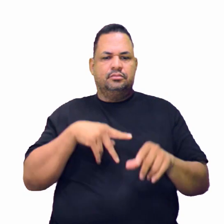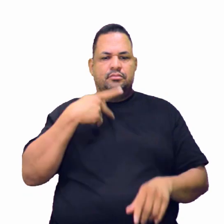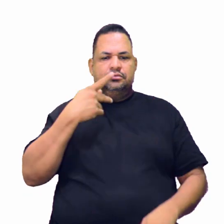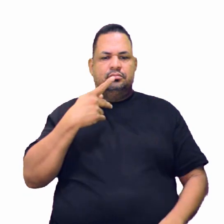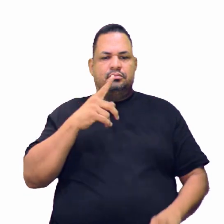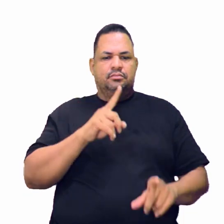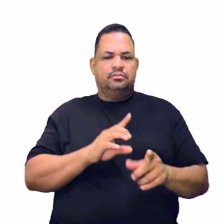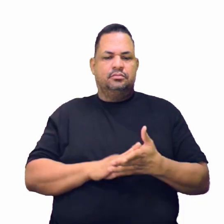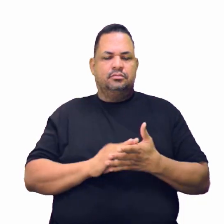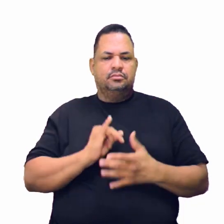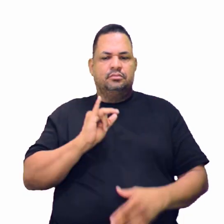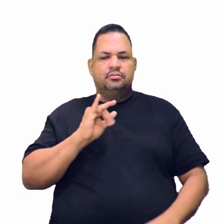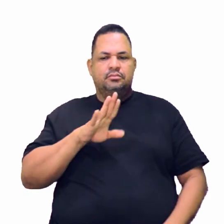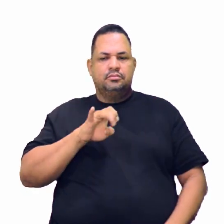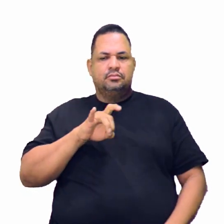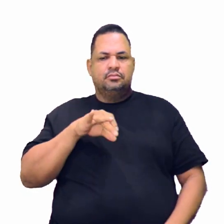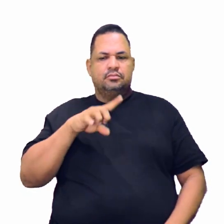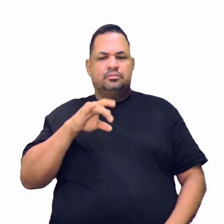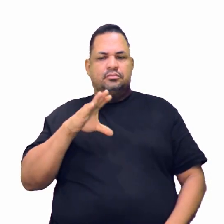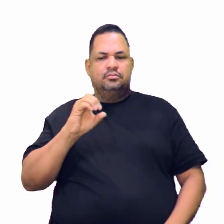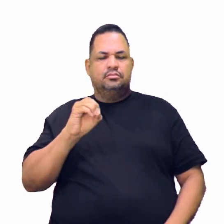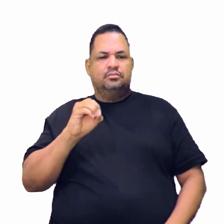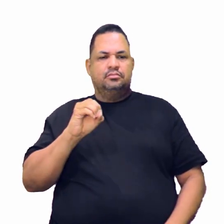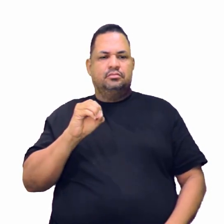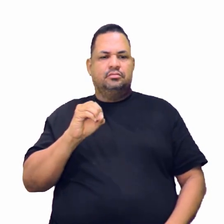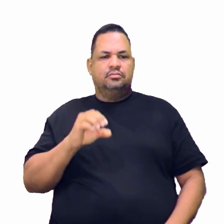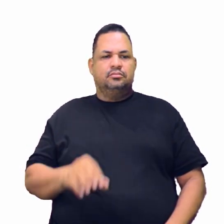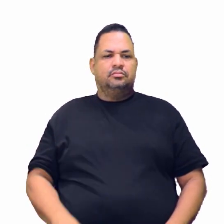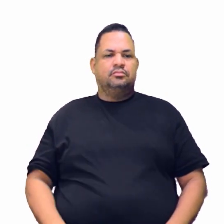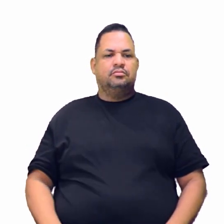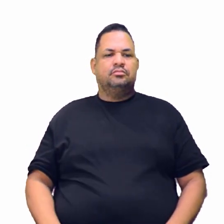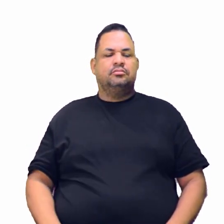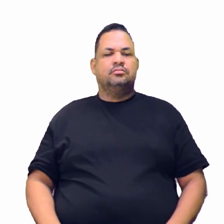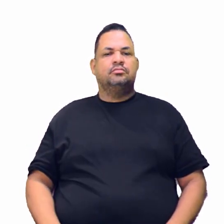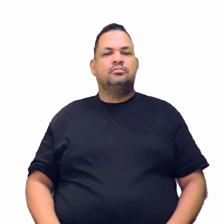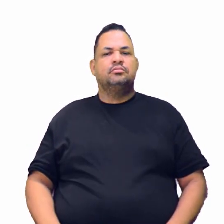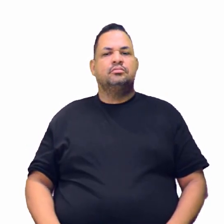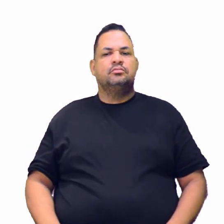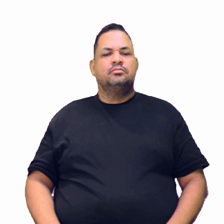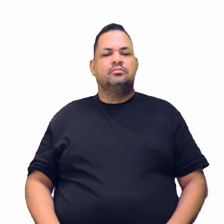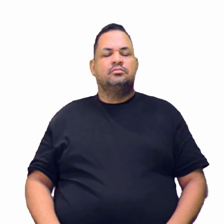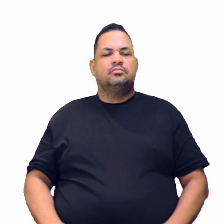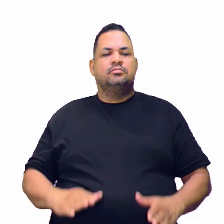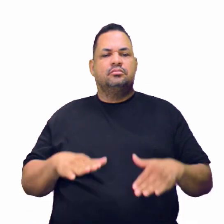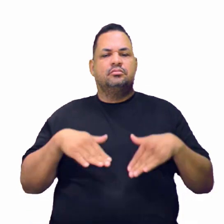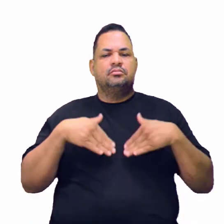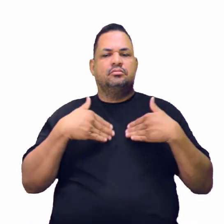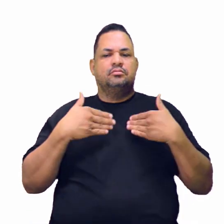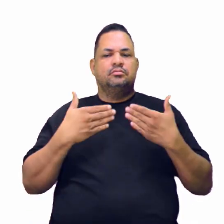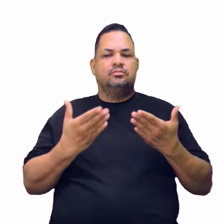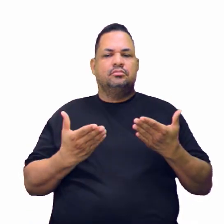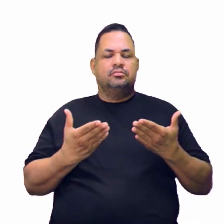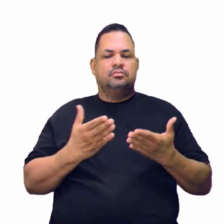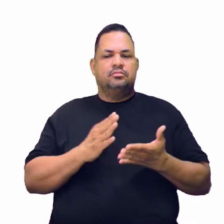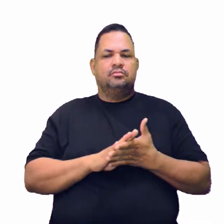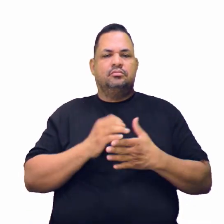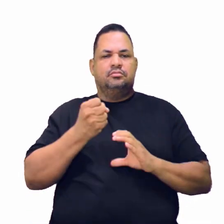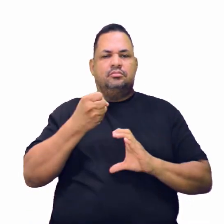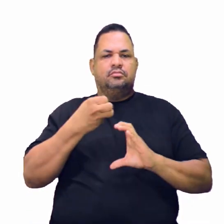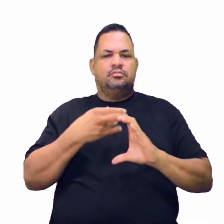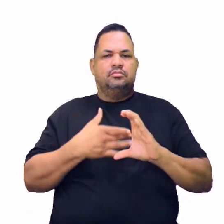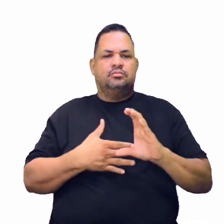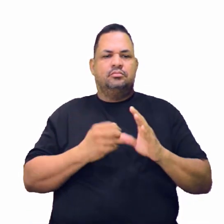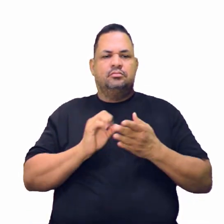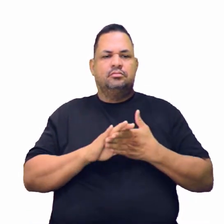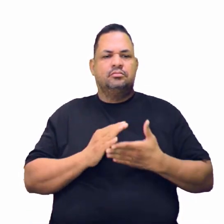que o texto é injuntivo, né? Aos textos injuntivos, né? E olha aí, quando fala, lá pela característica,